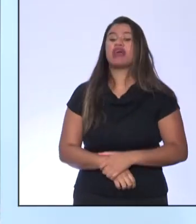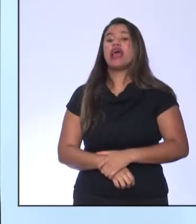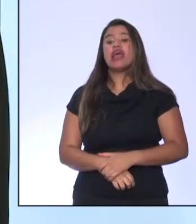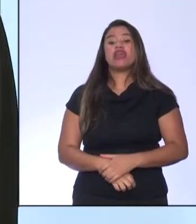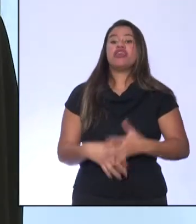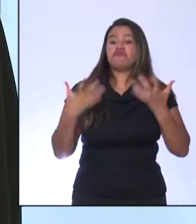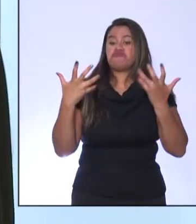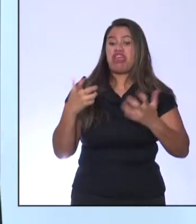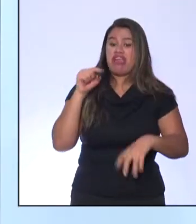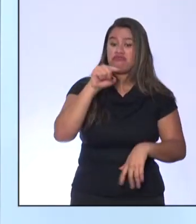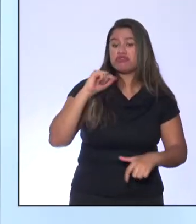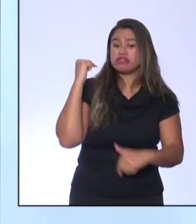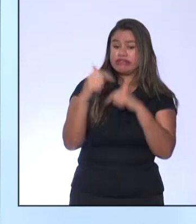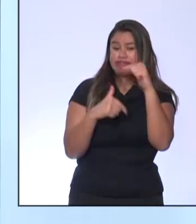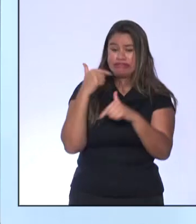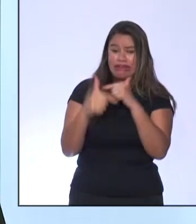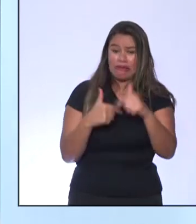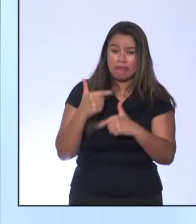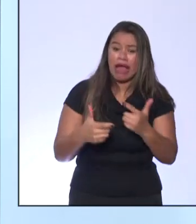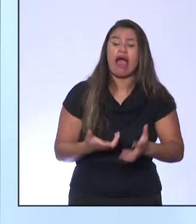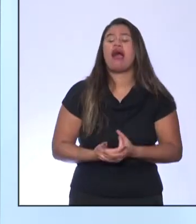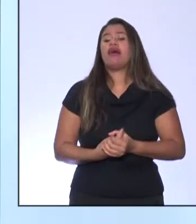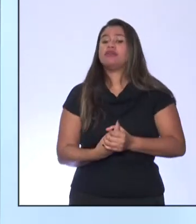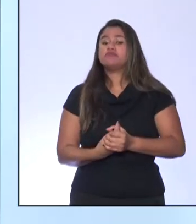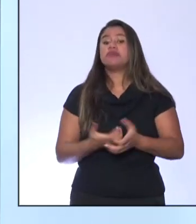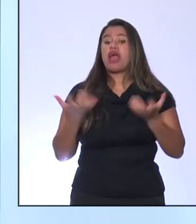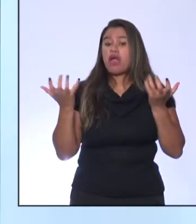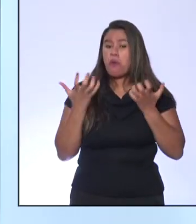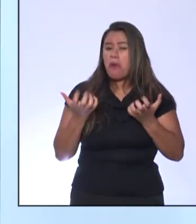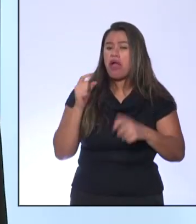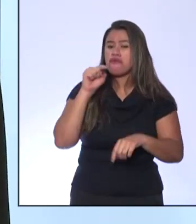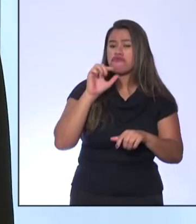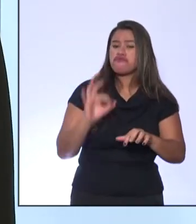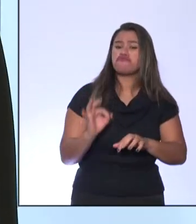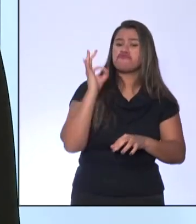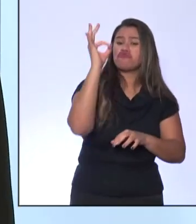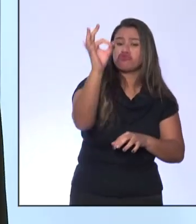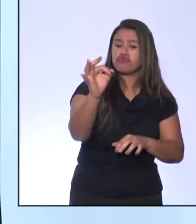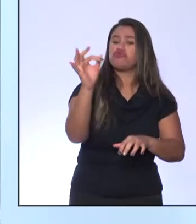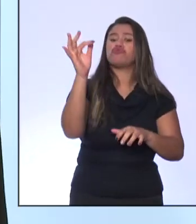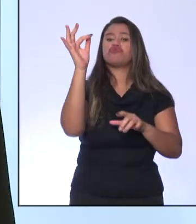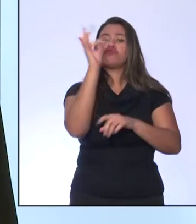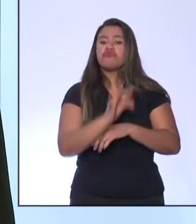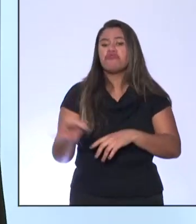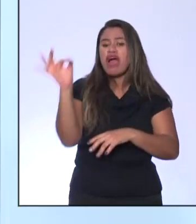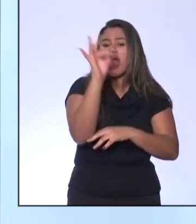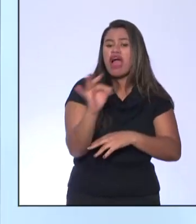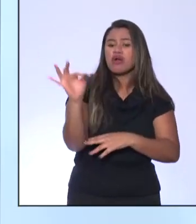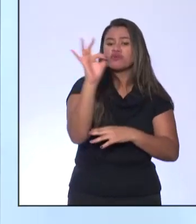trabalho, eu espero que você faça uma faculdade lá no futuro. Eu espero que você seja